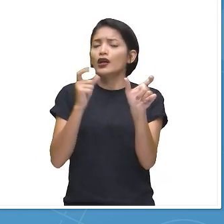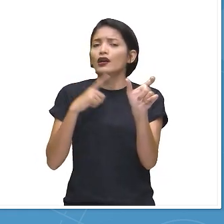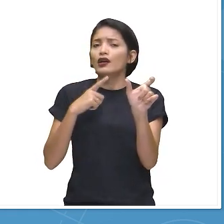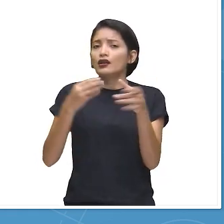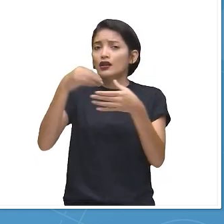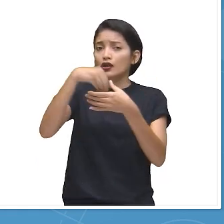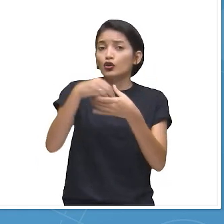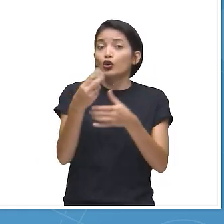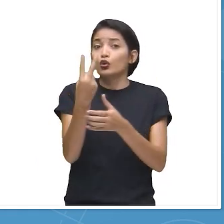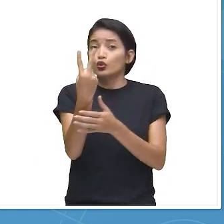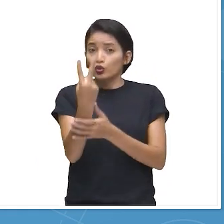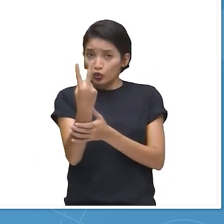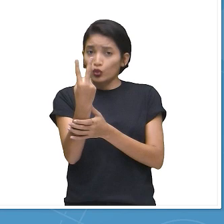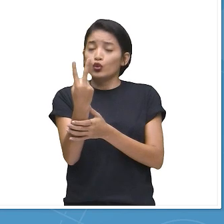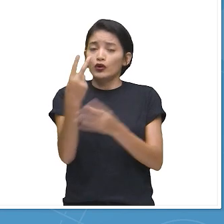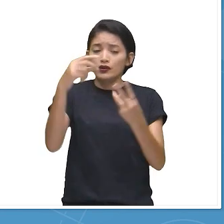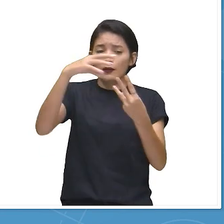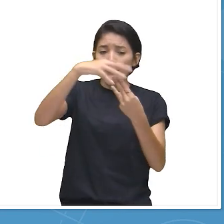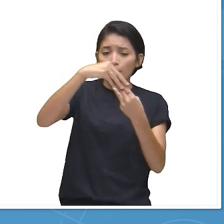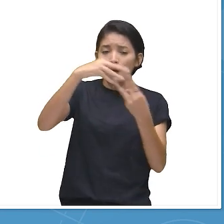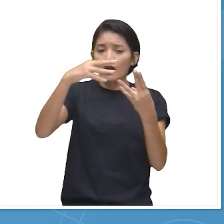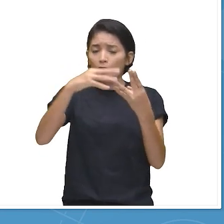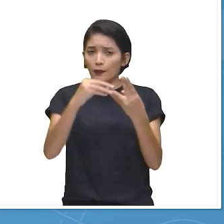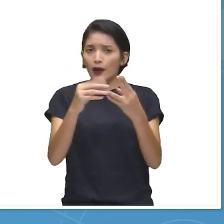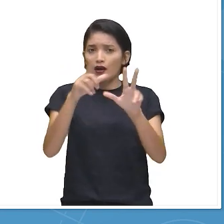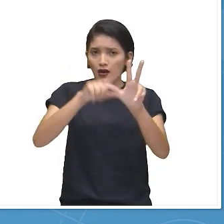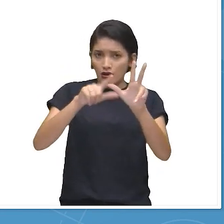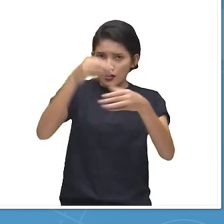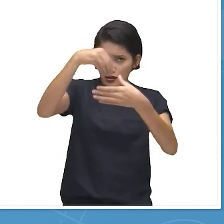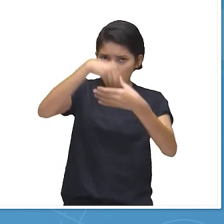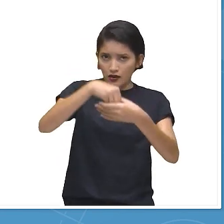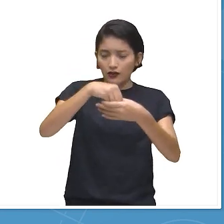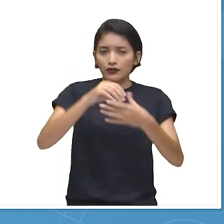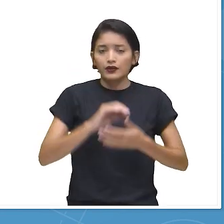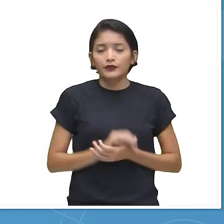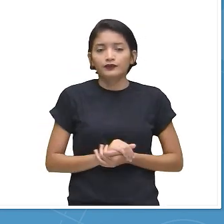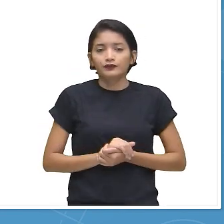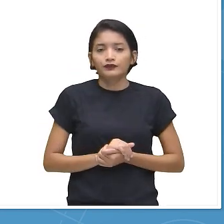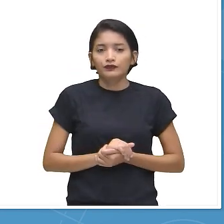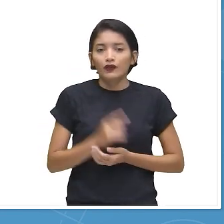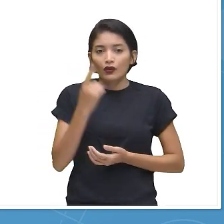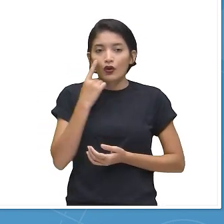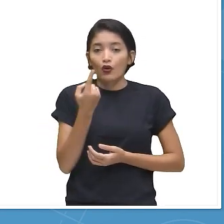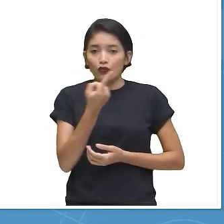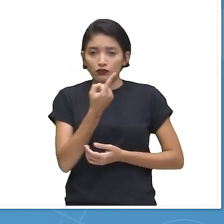por duas sílabas, tatu, e esta apenas por uma.